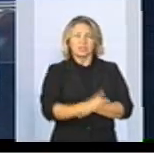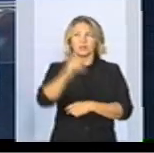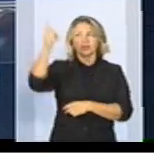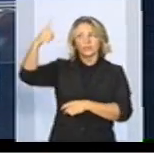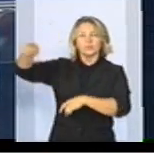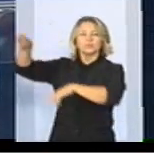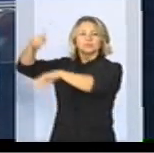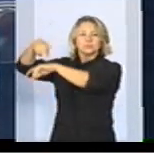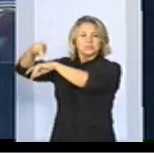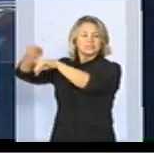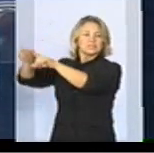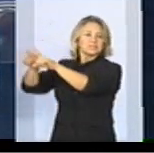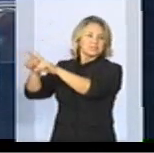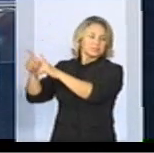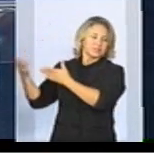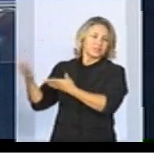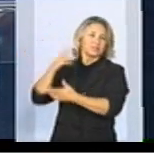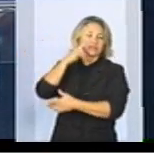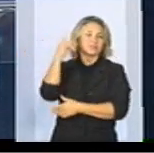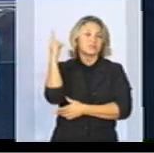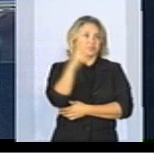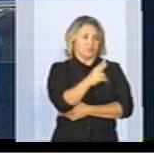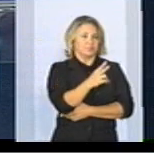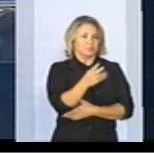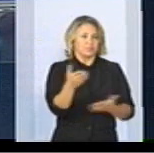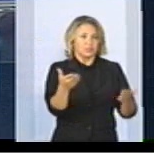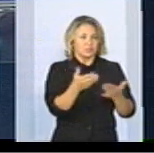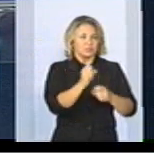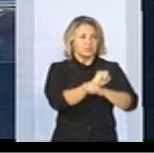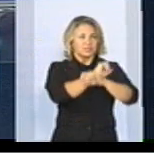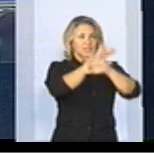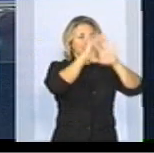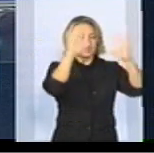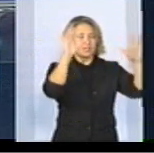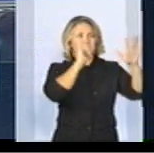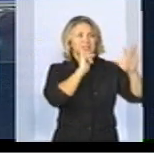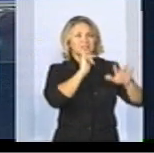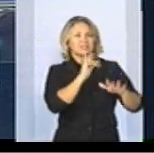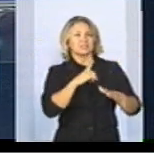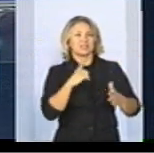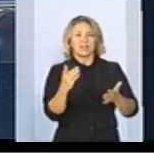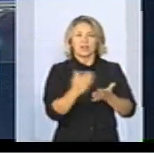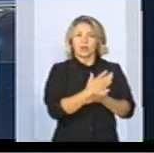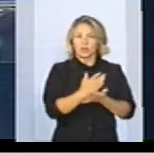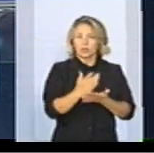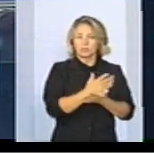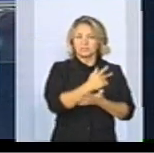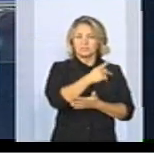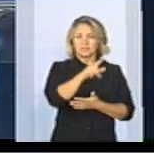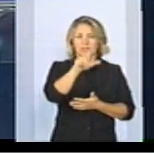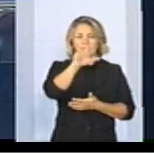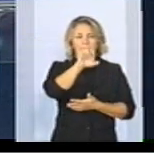internacionalmente. O que a gente vê aí, claramente, são alguns players